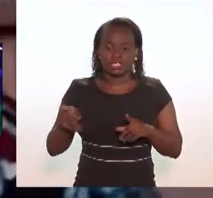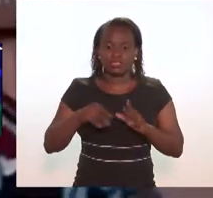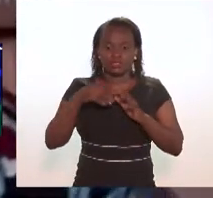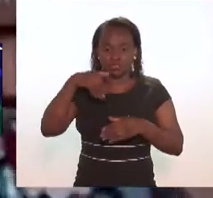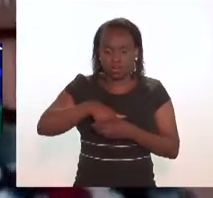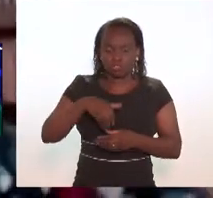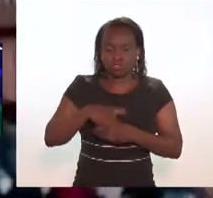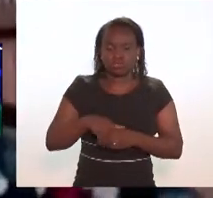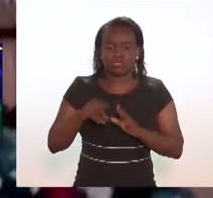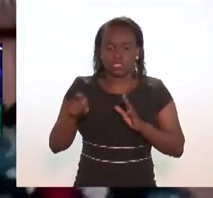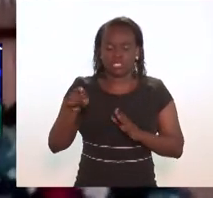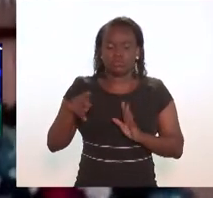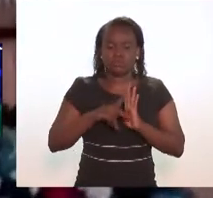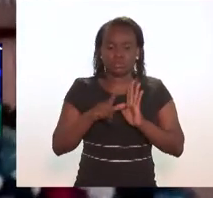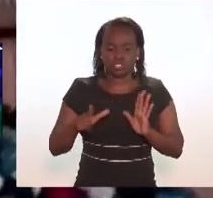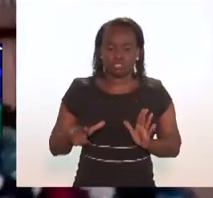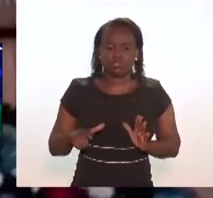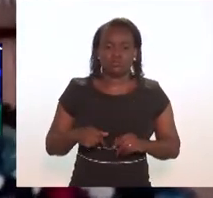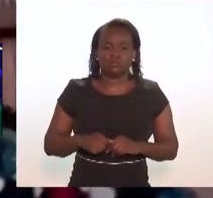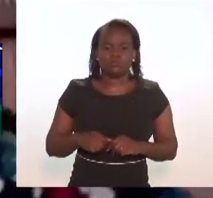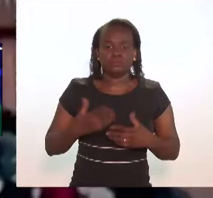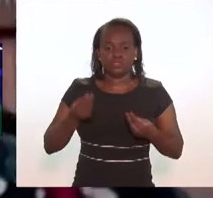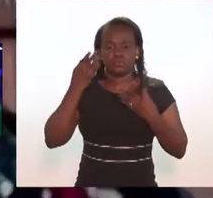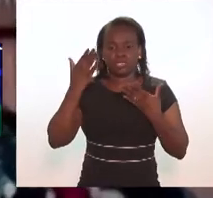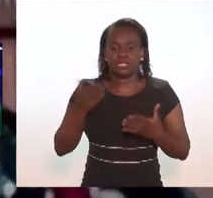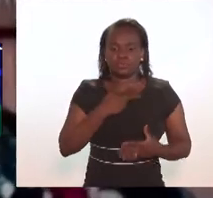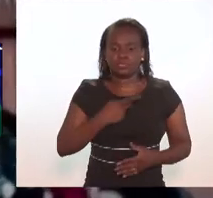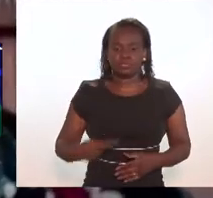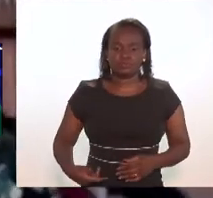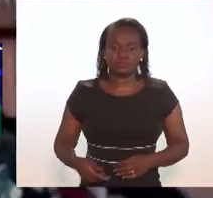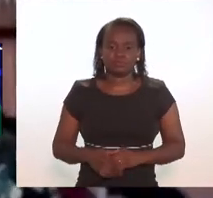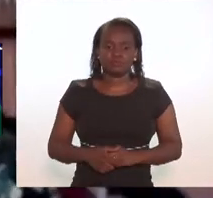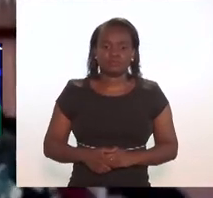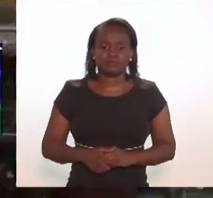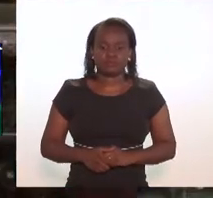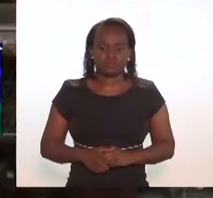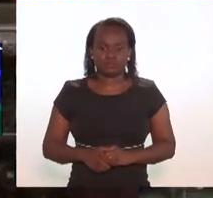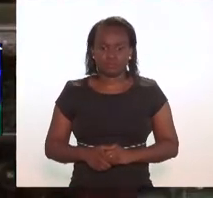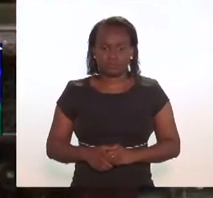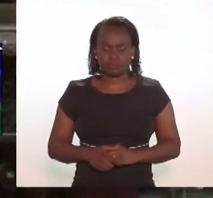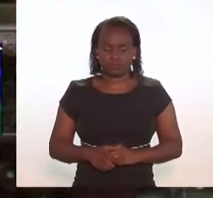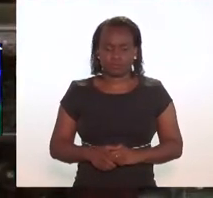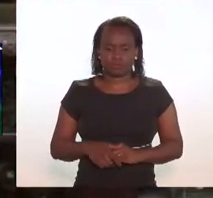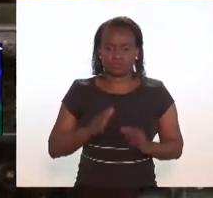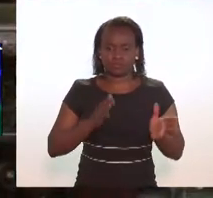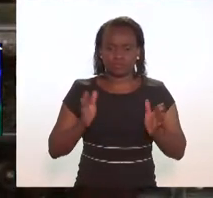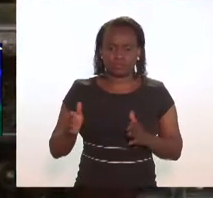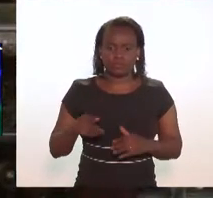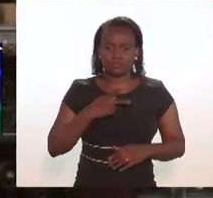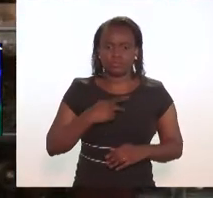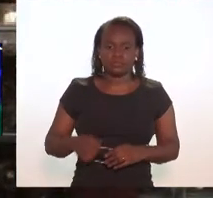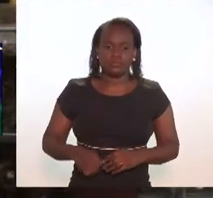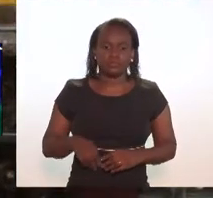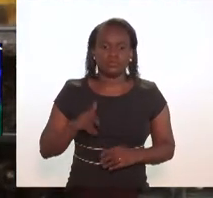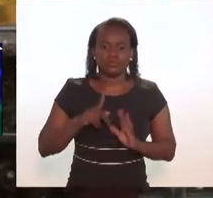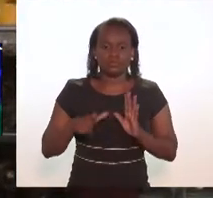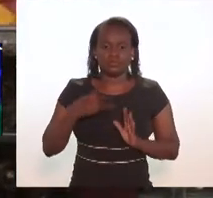voto nesse quesito. Muito obrigada, presidente. Qual é o número desse projeto? Questão de ordem, presidente.